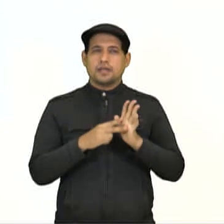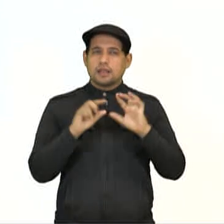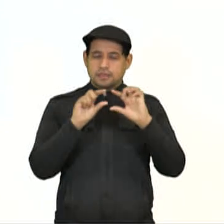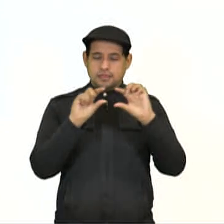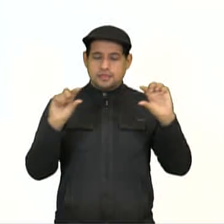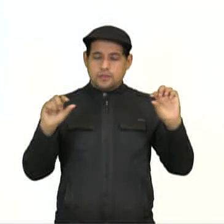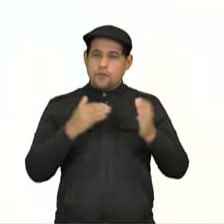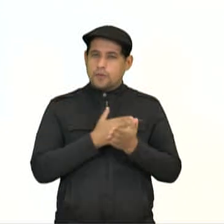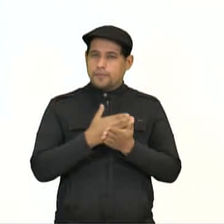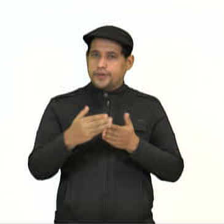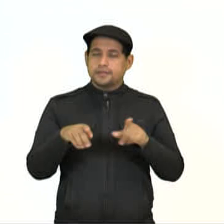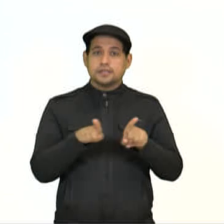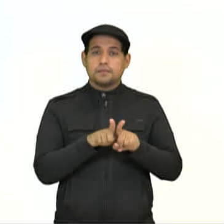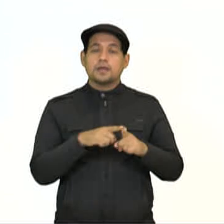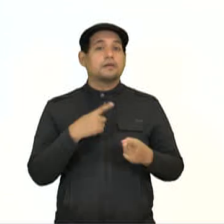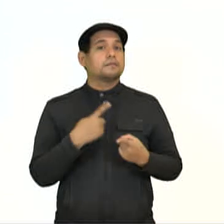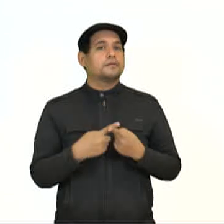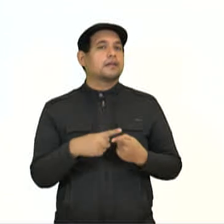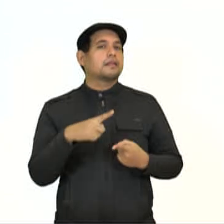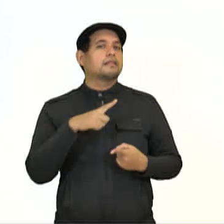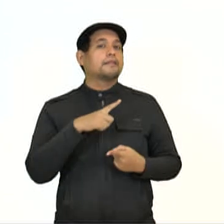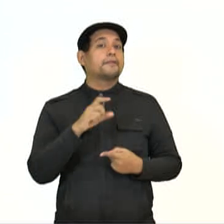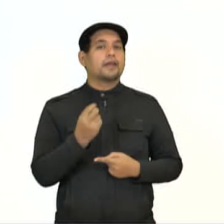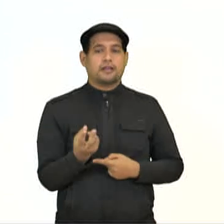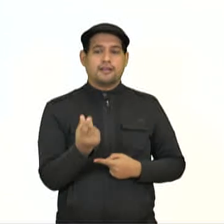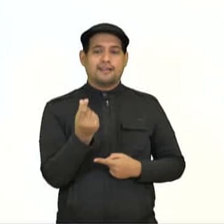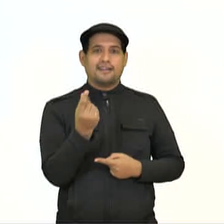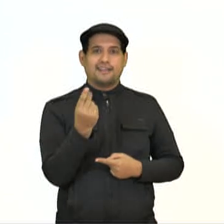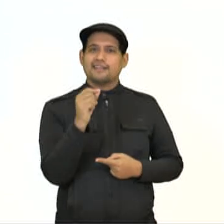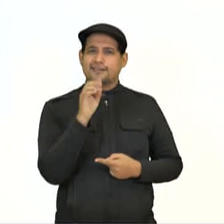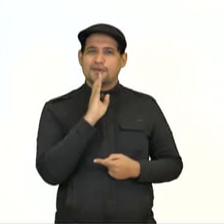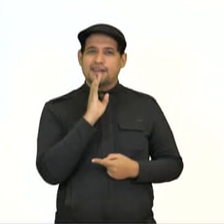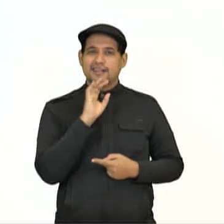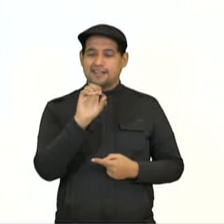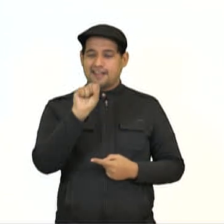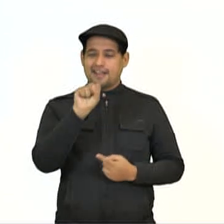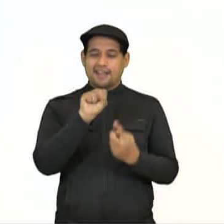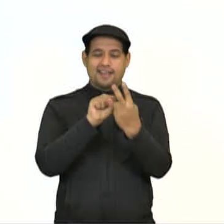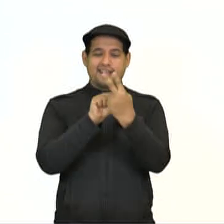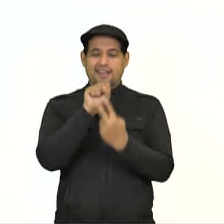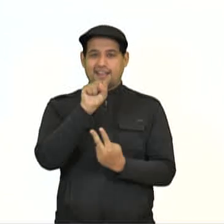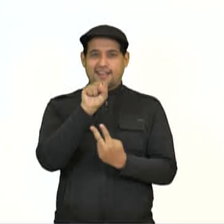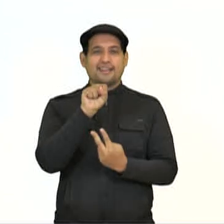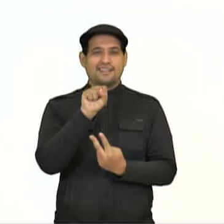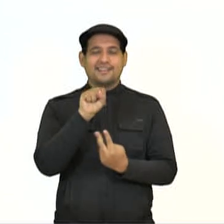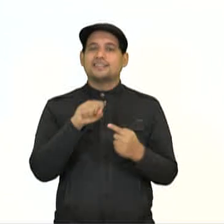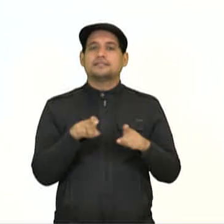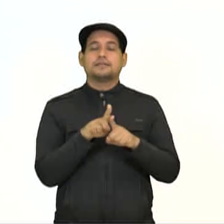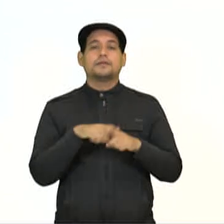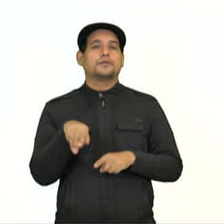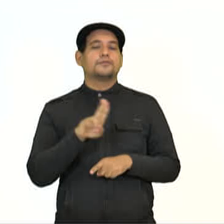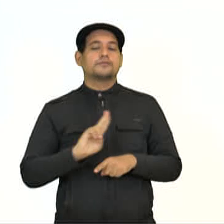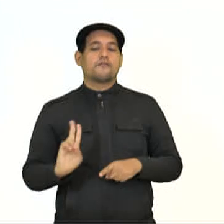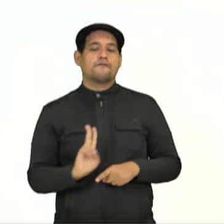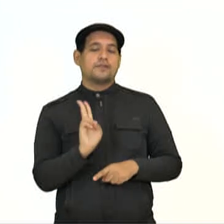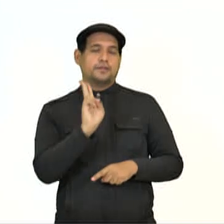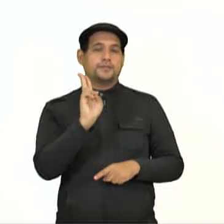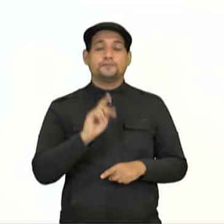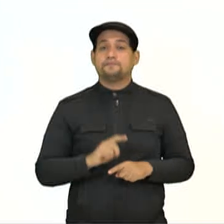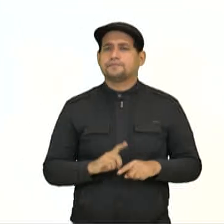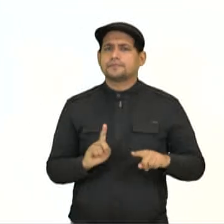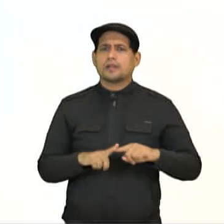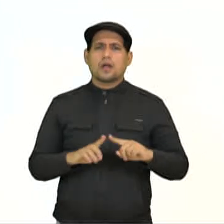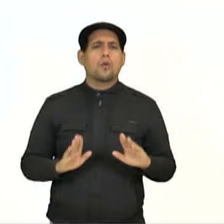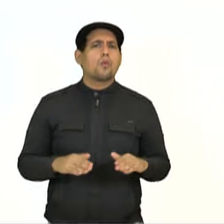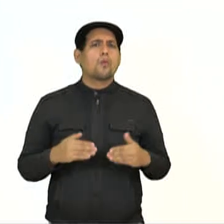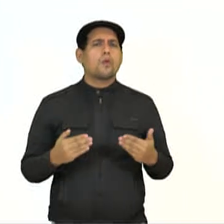no início porque tem o cifrão, né? Então usou aquele cifrãozinho e colocou o valor. Qual